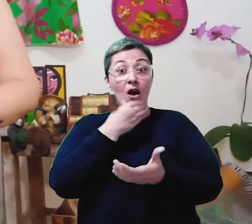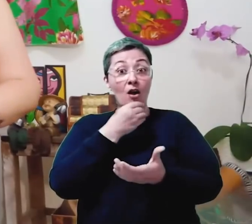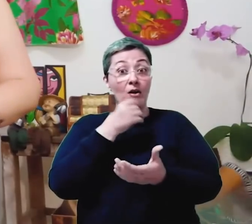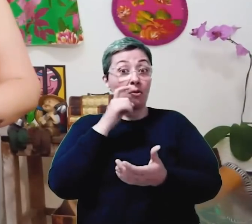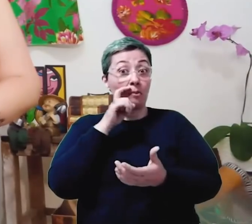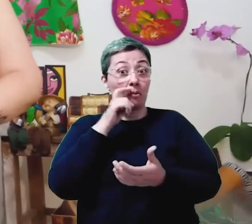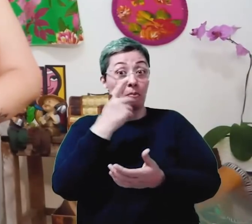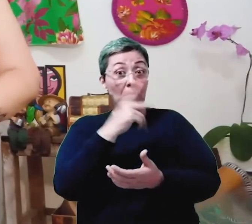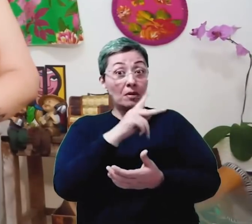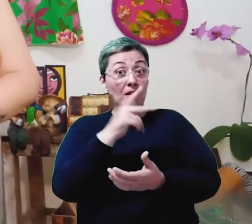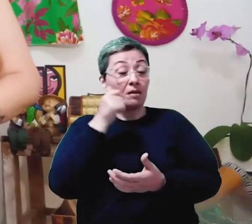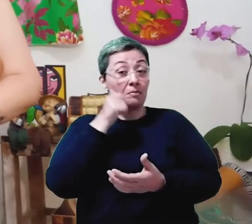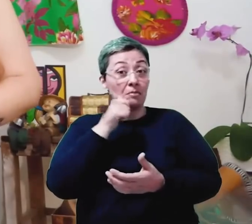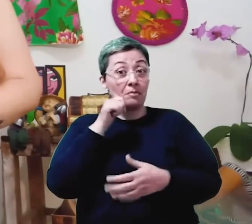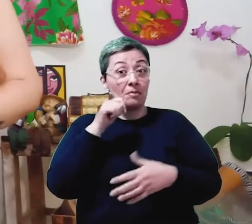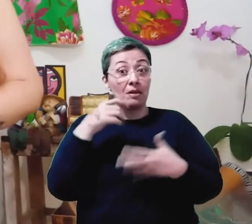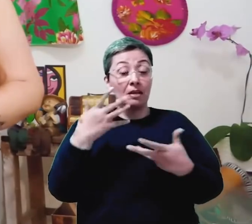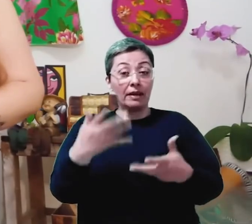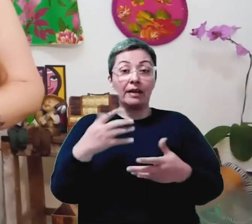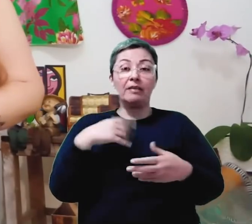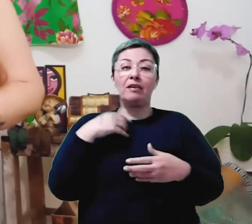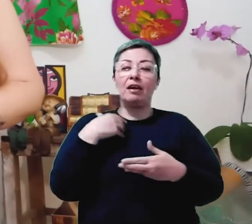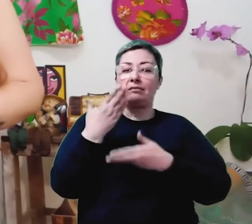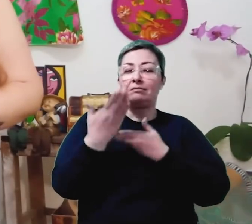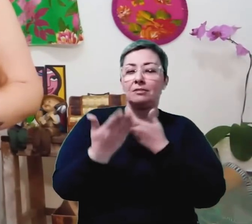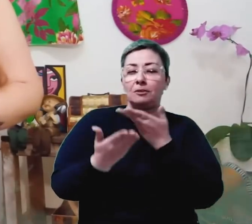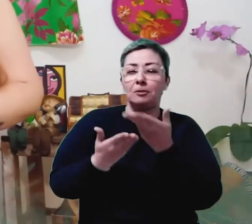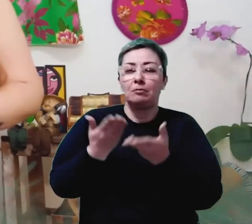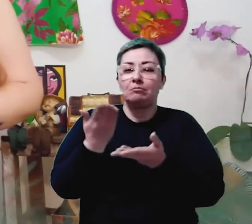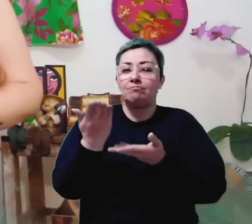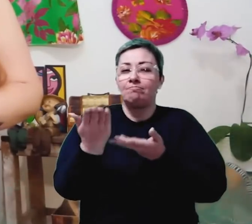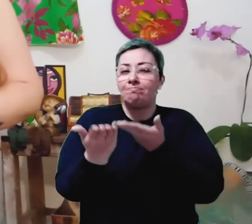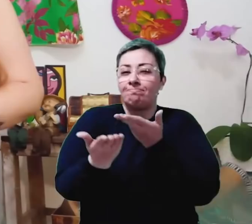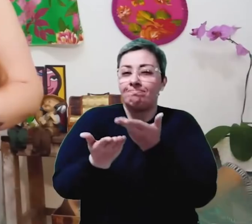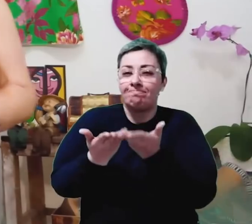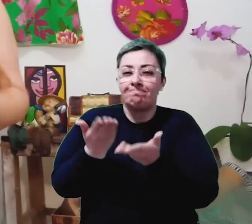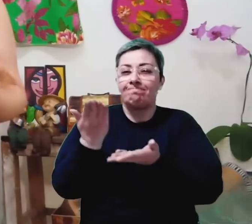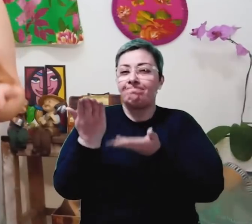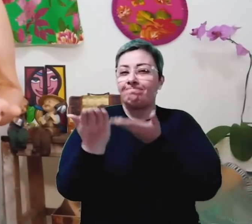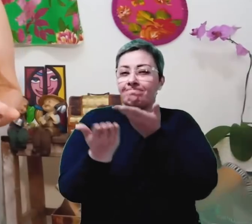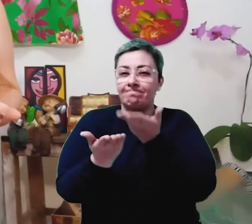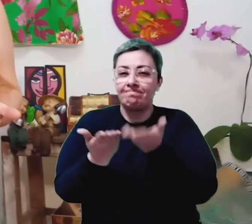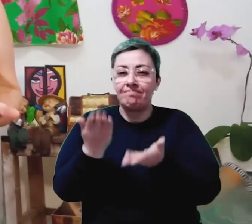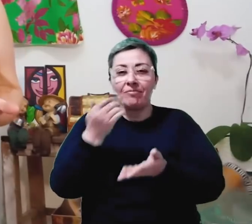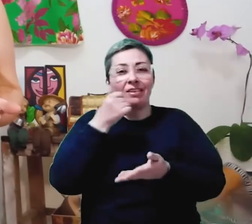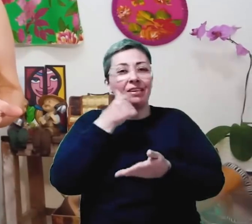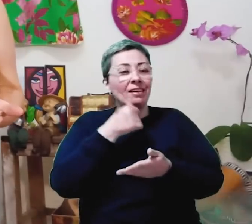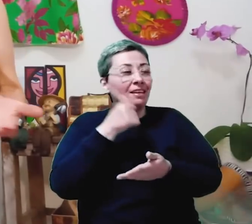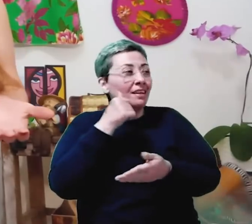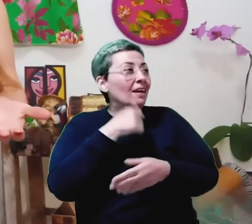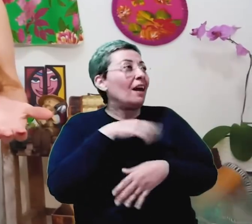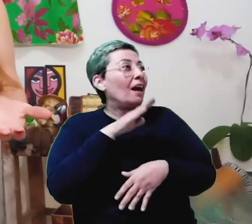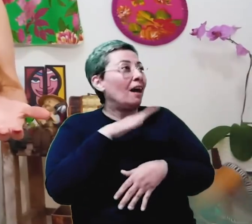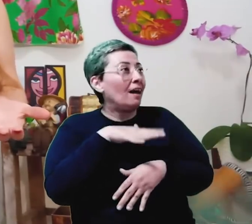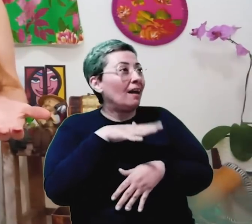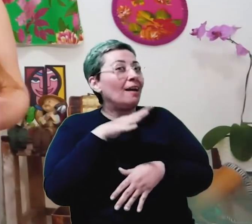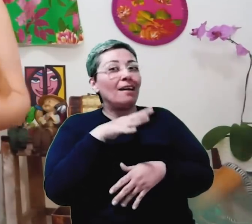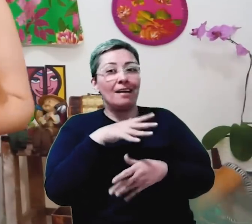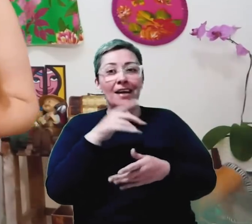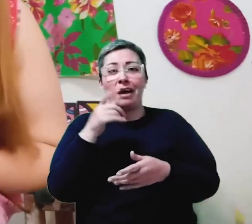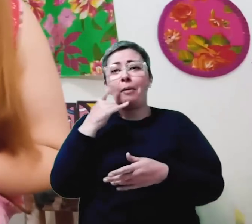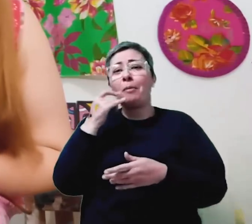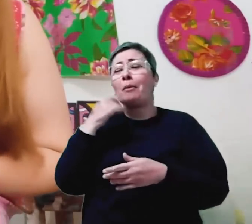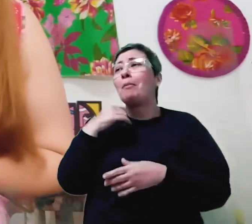da menina. E tantos agrados ela fazia à menina, que a menina então um dia chegou ao pai e